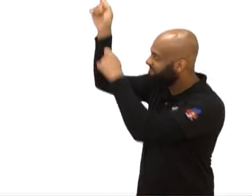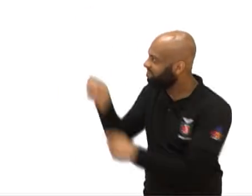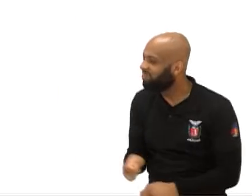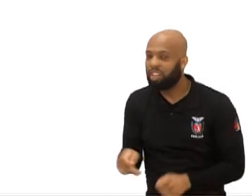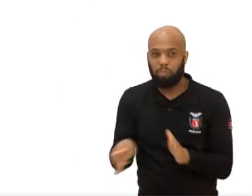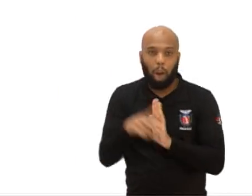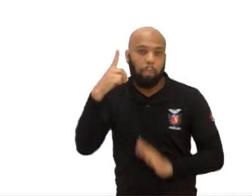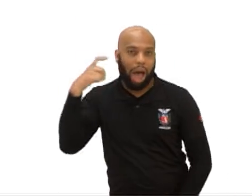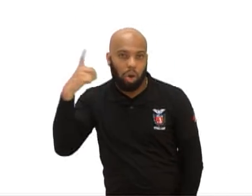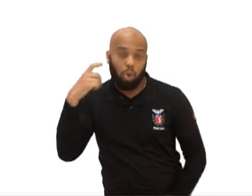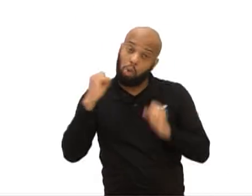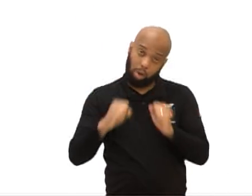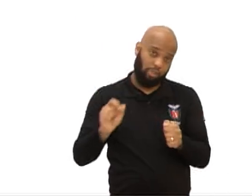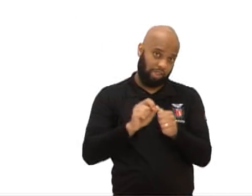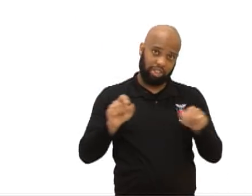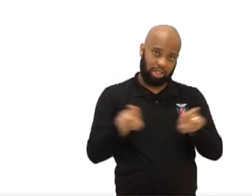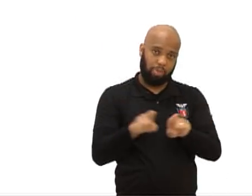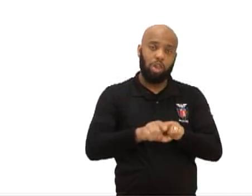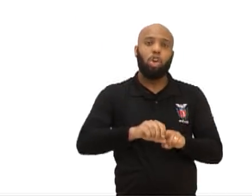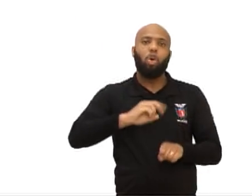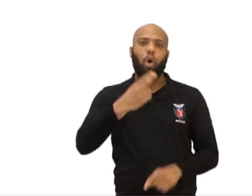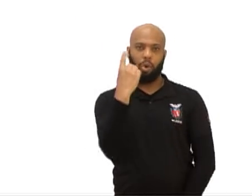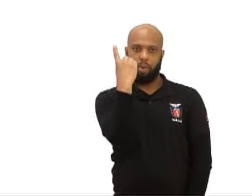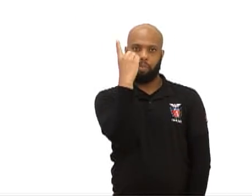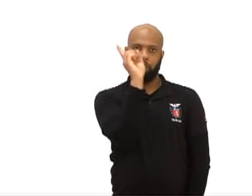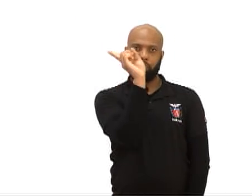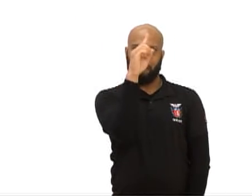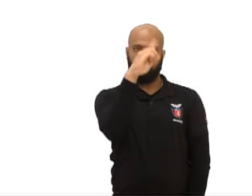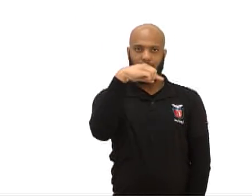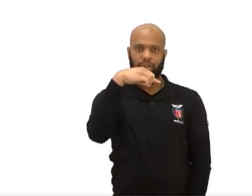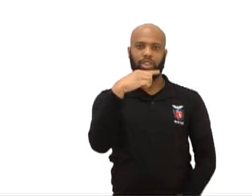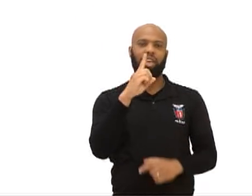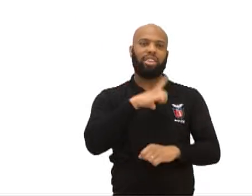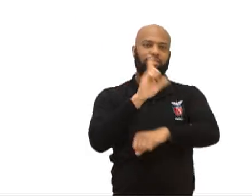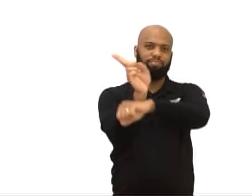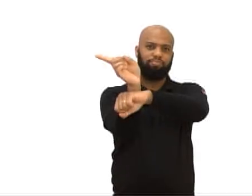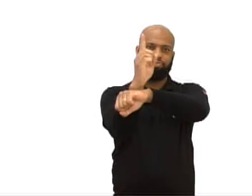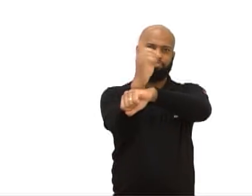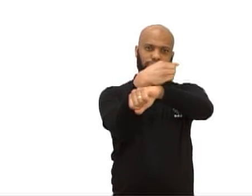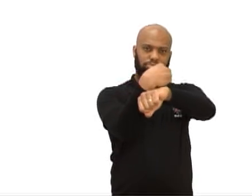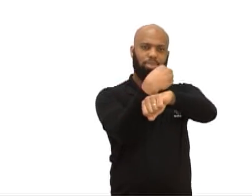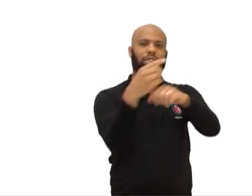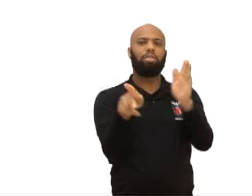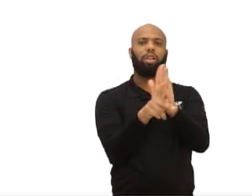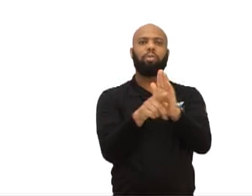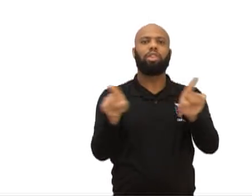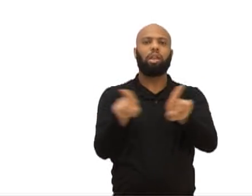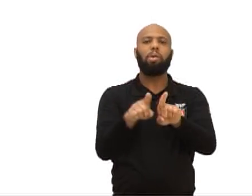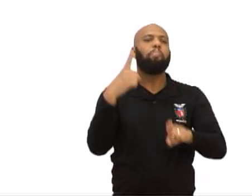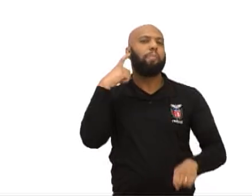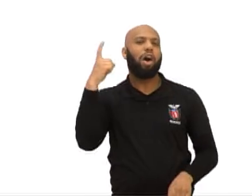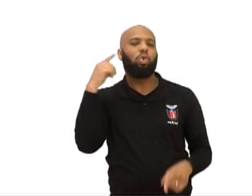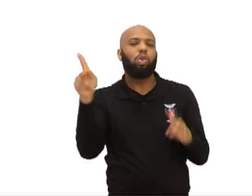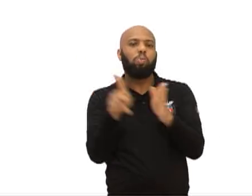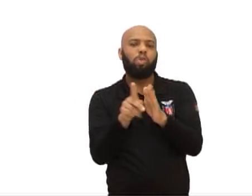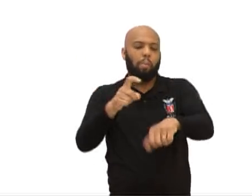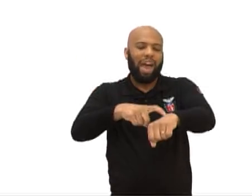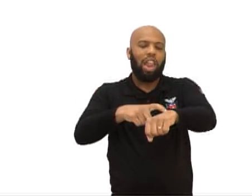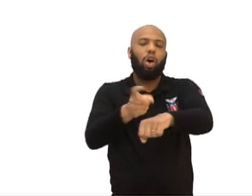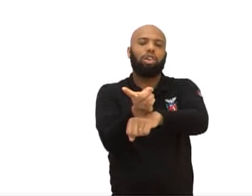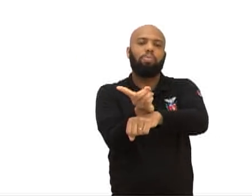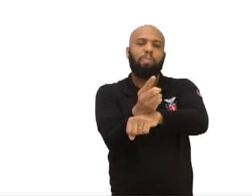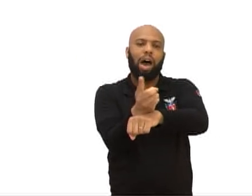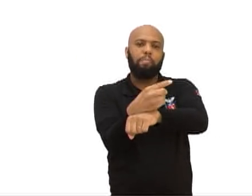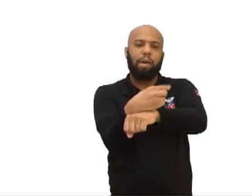tic-tac do relógio. Pode ser um elemento de ligação das cenas, que é o som que vai estar entre uma cena e